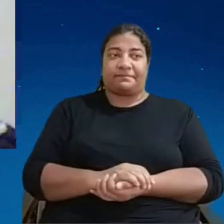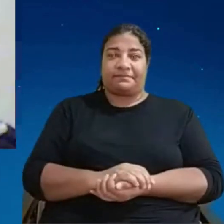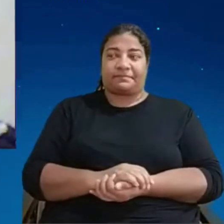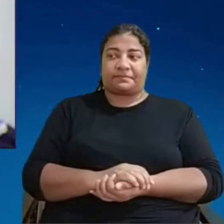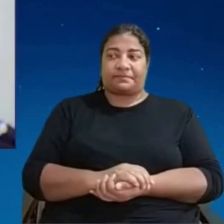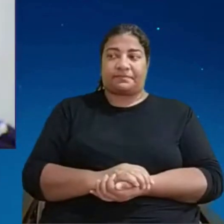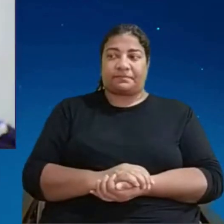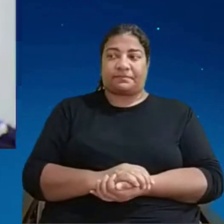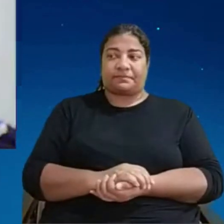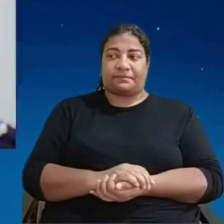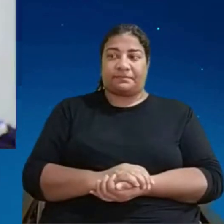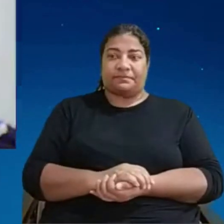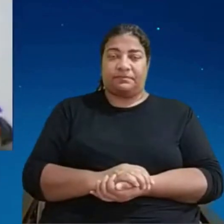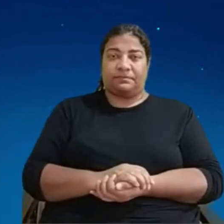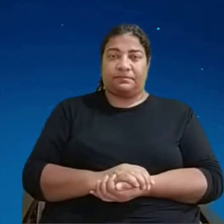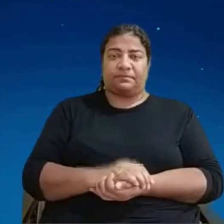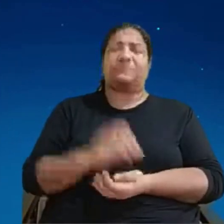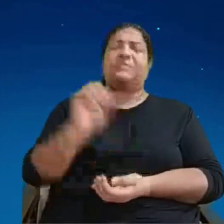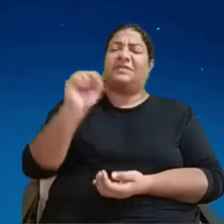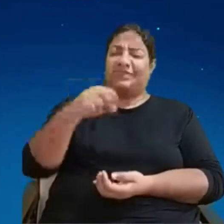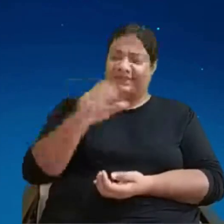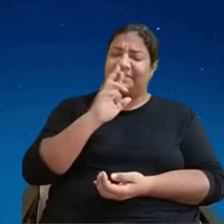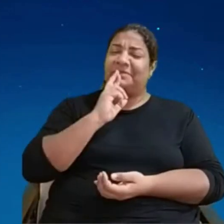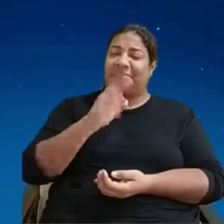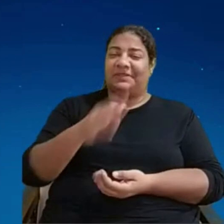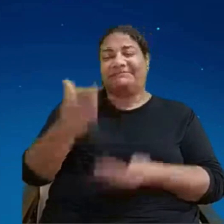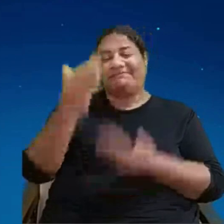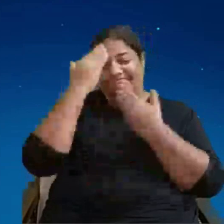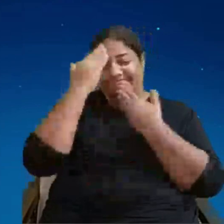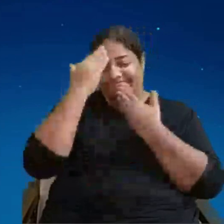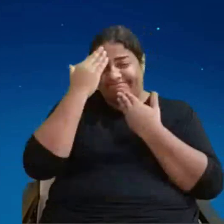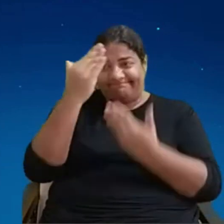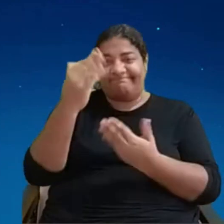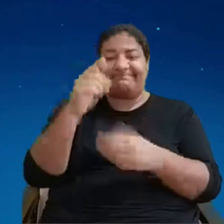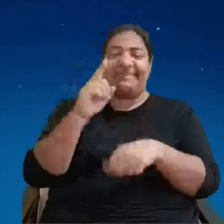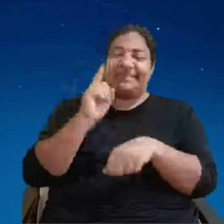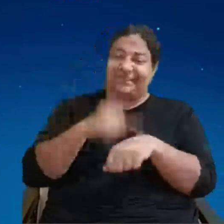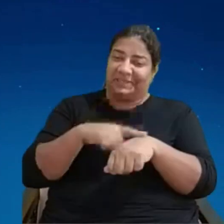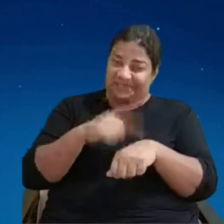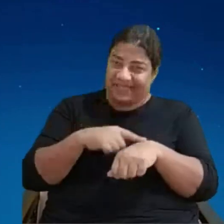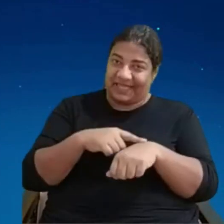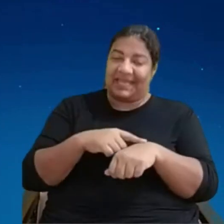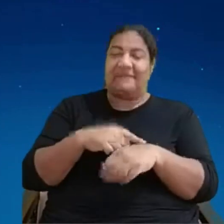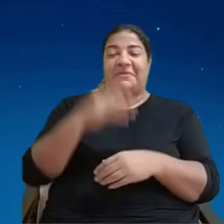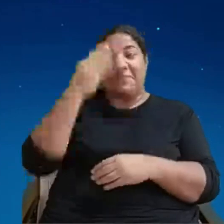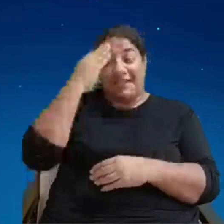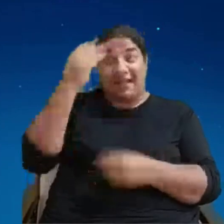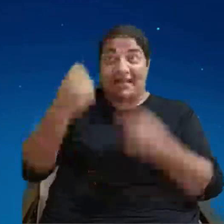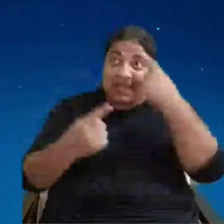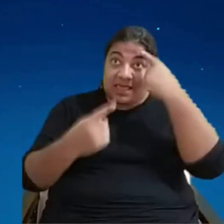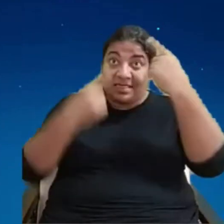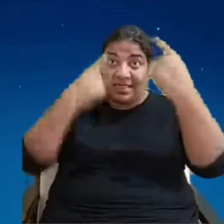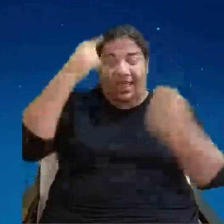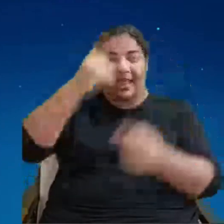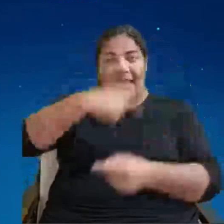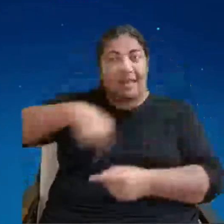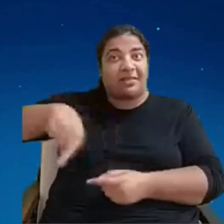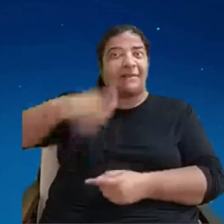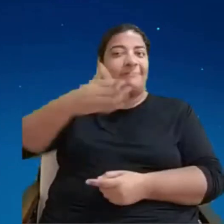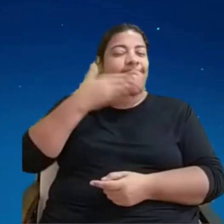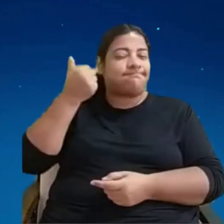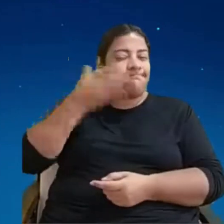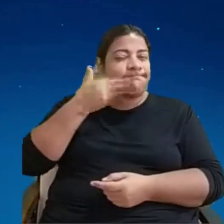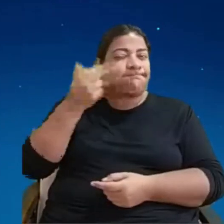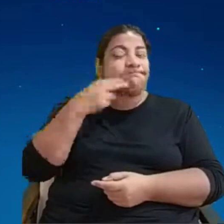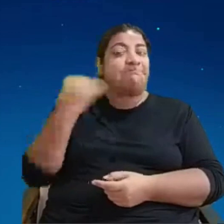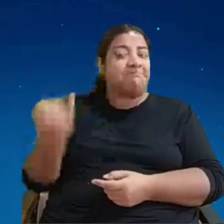Respondeu sim, Marisa. Obrigada pelo seu tempo, obrigada pelos insights valiosíssimos que você nos trouxe aqui nessa tarde.